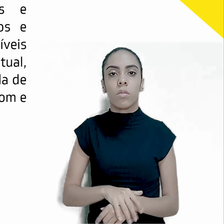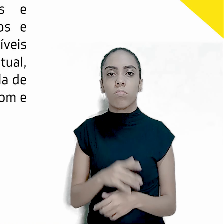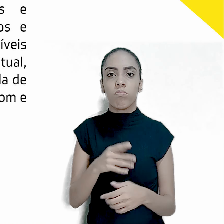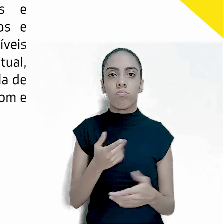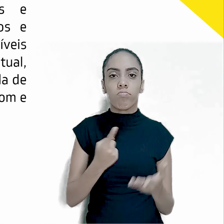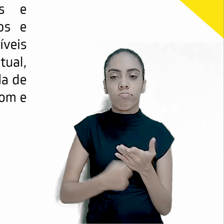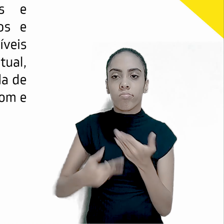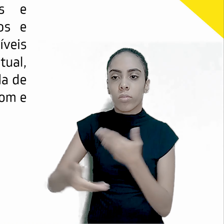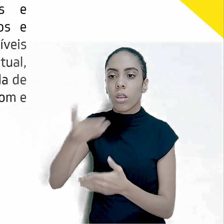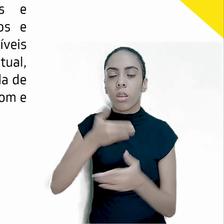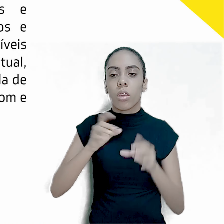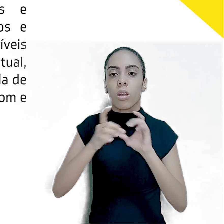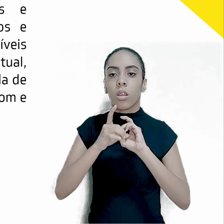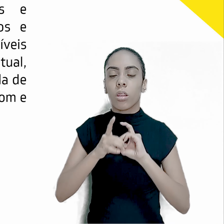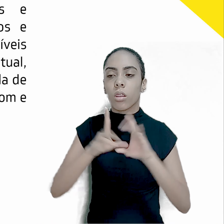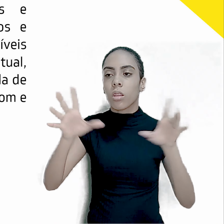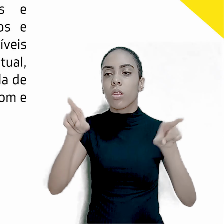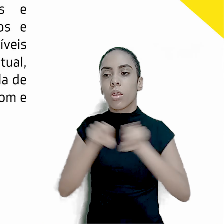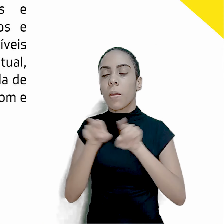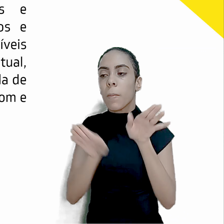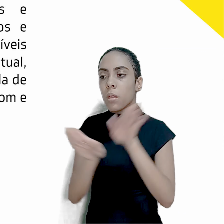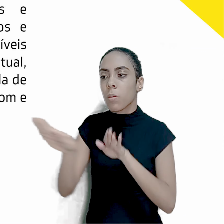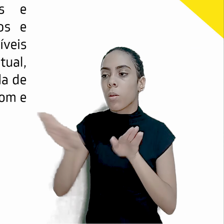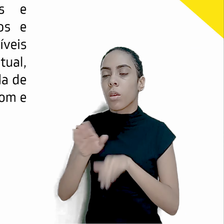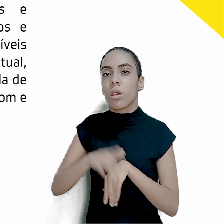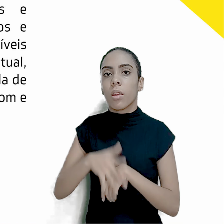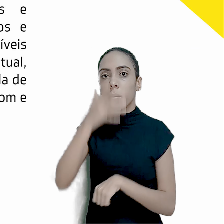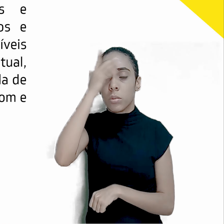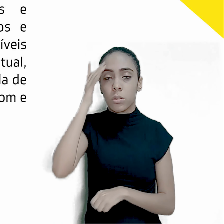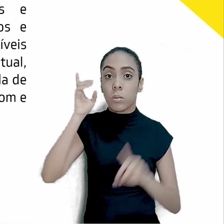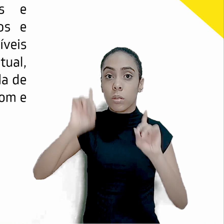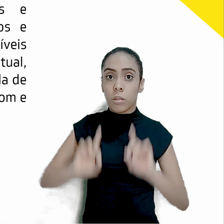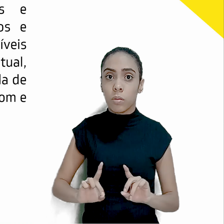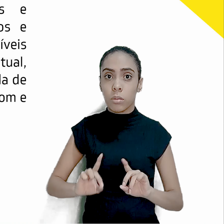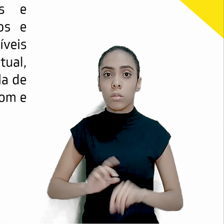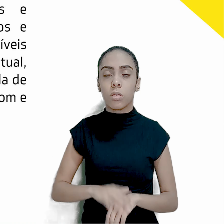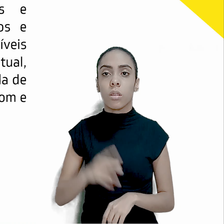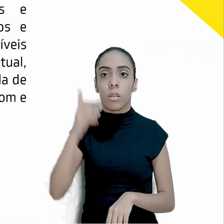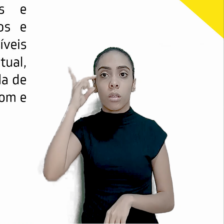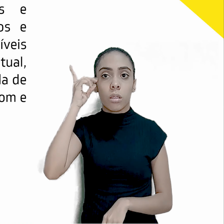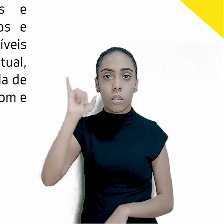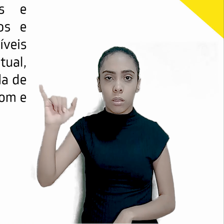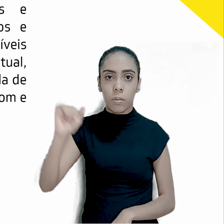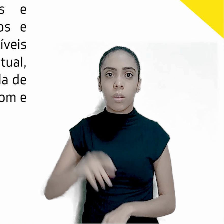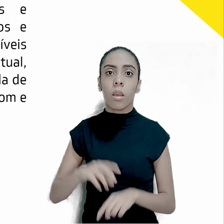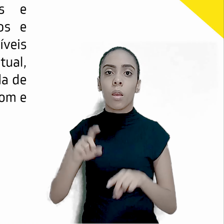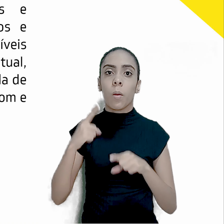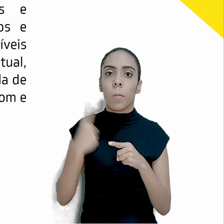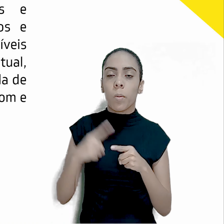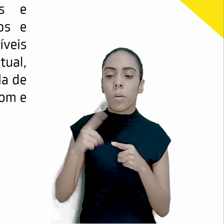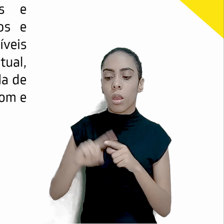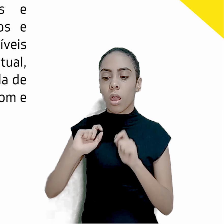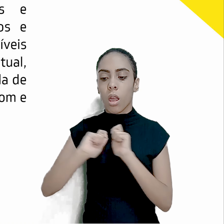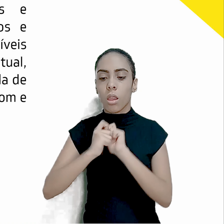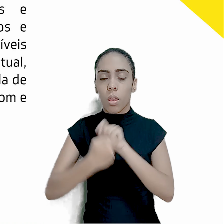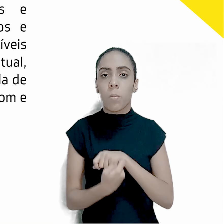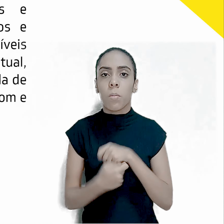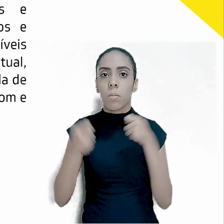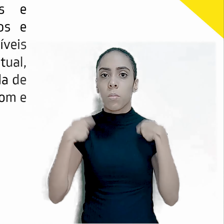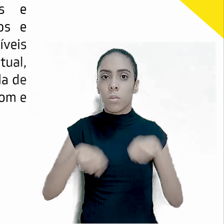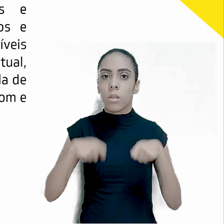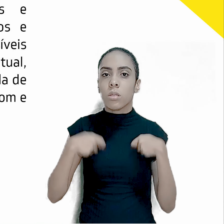Tratos e oportunidades democráticas e acessíveis para pessoas com deficiência intelectual Pois a